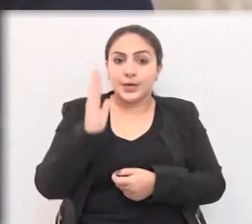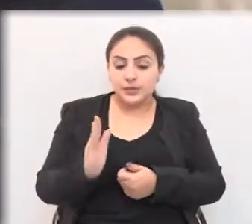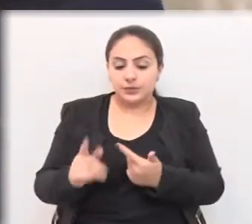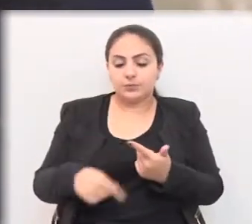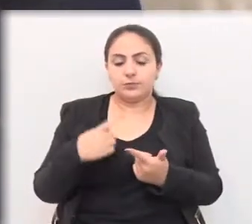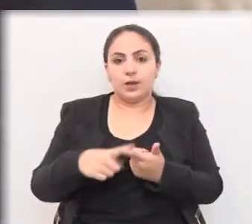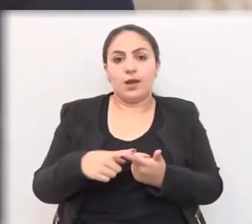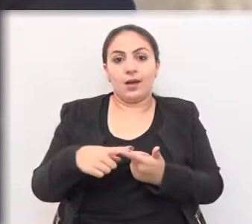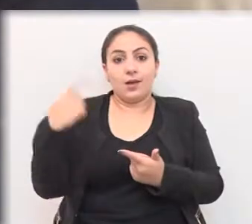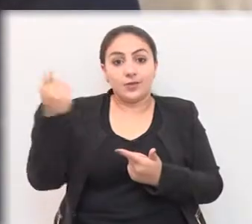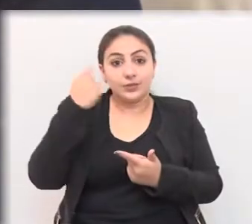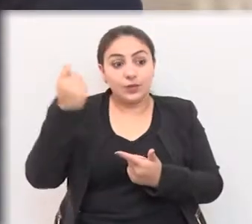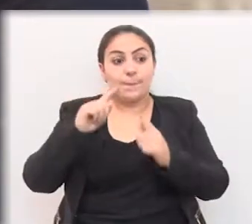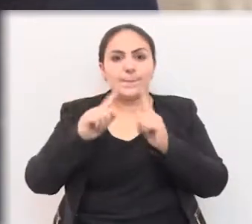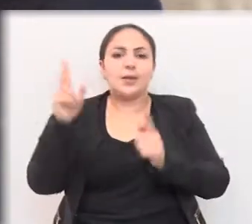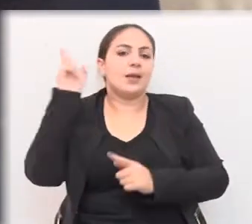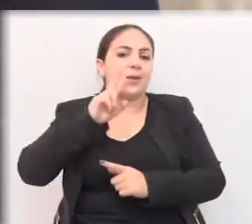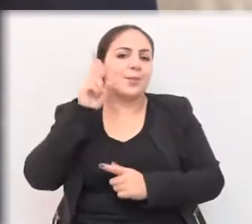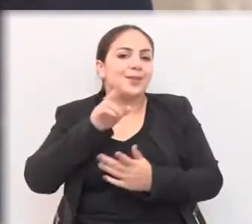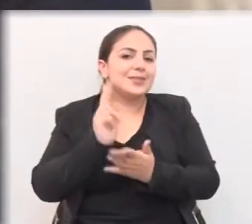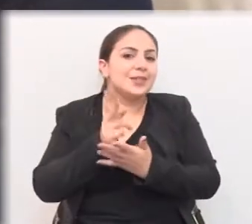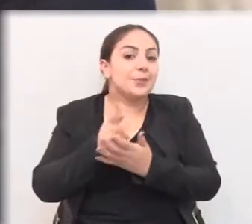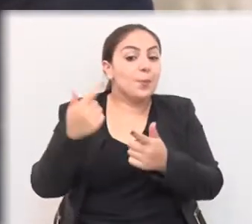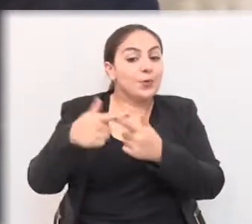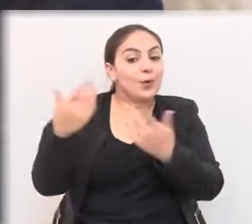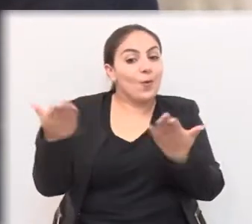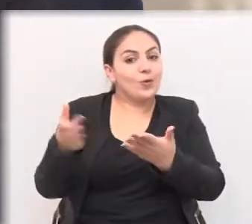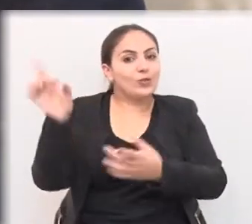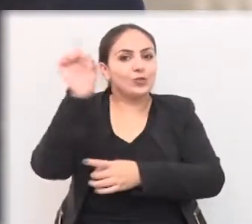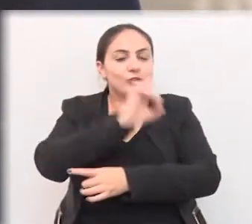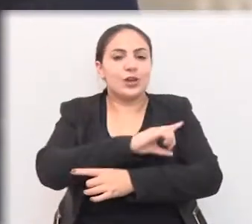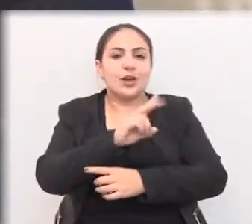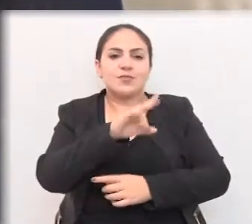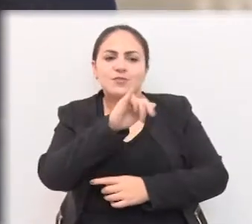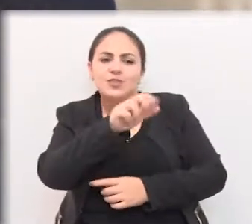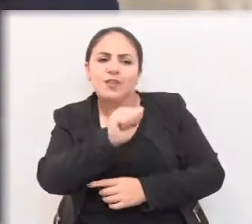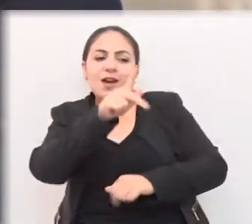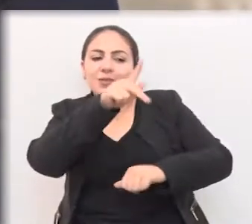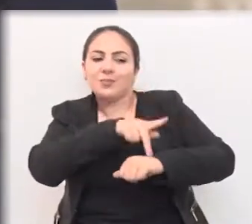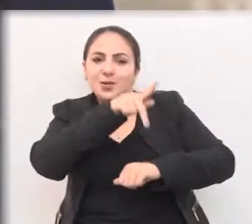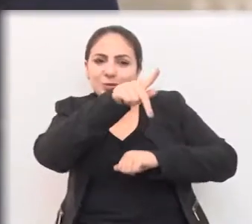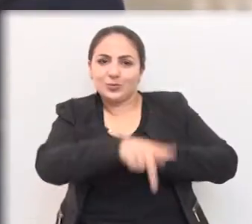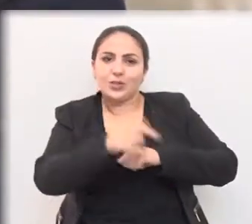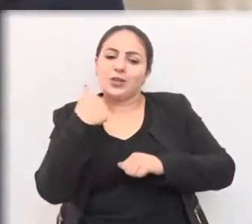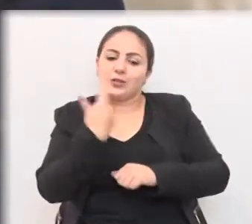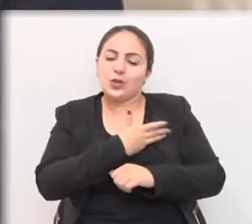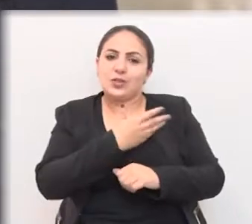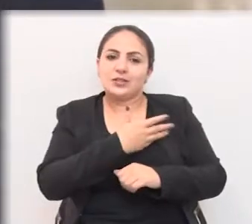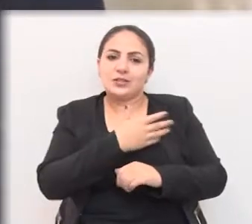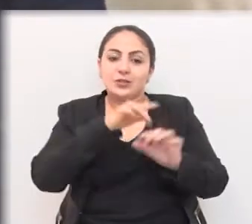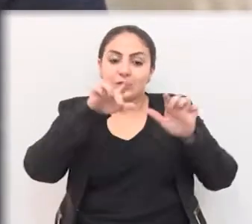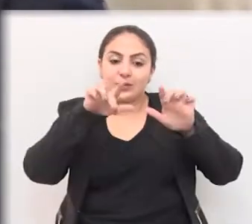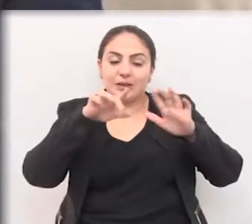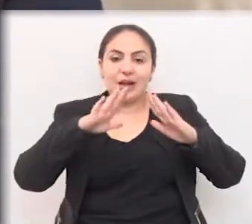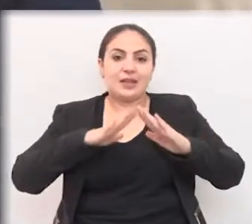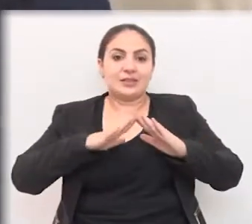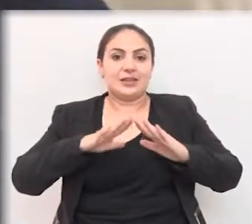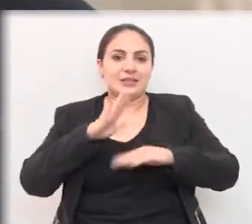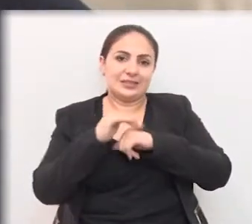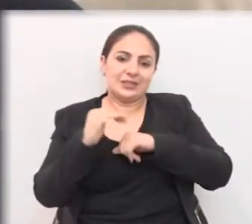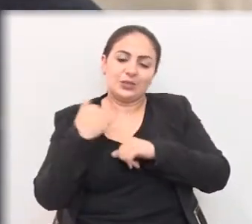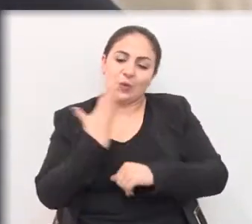Brasil, viva o Rio Grande, mas vamos lembrar sempre, porque hoje é o dia, viva Passo Fundo, a nossa terra